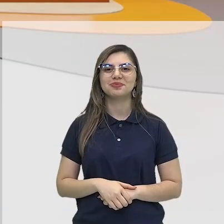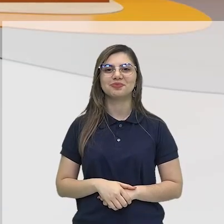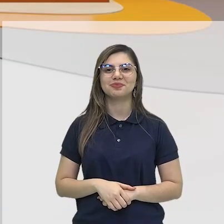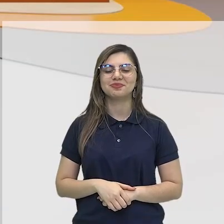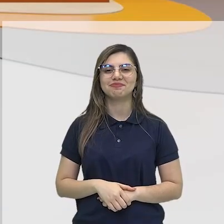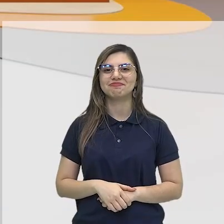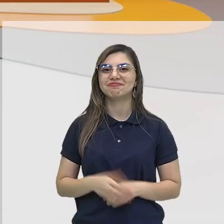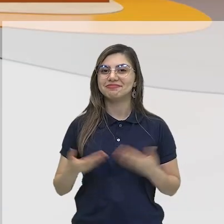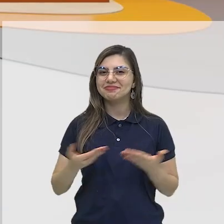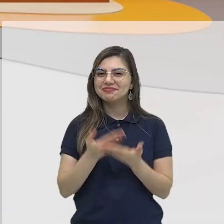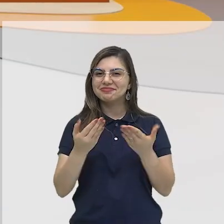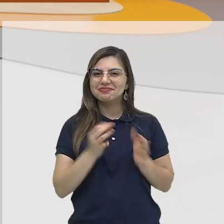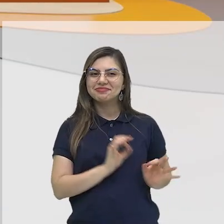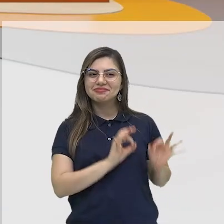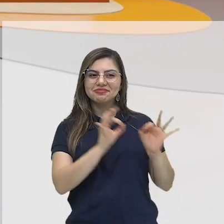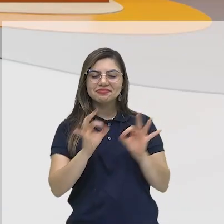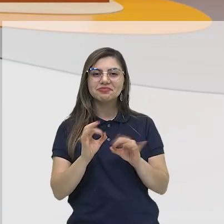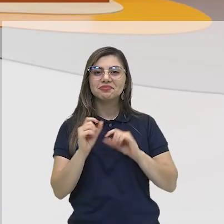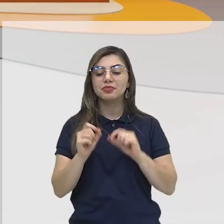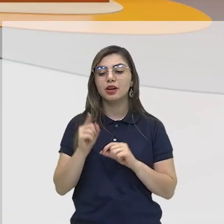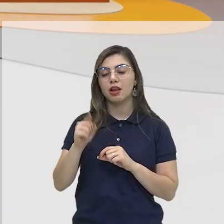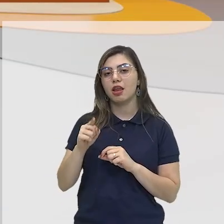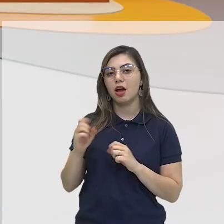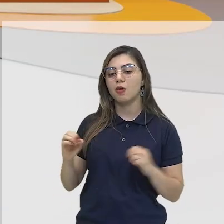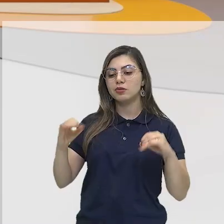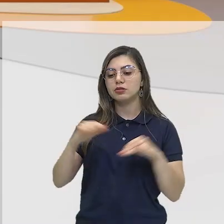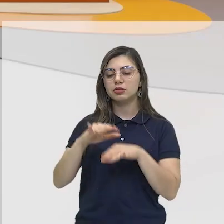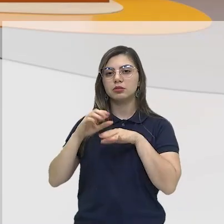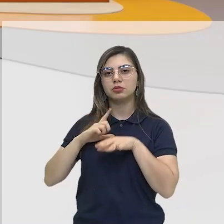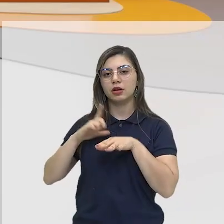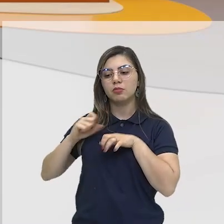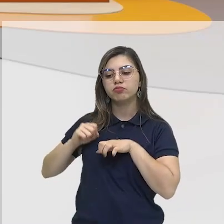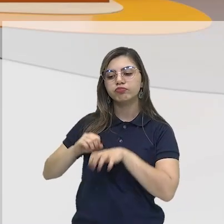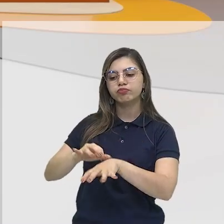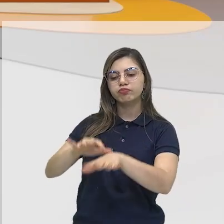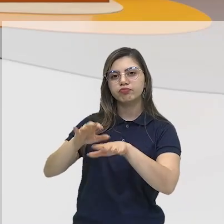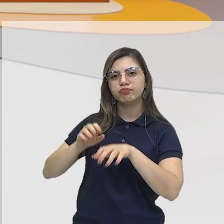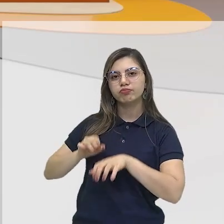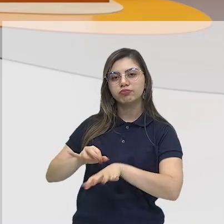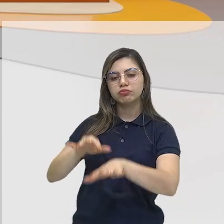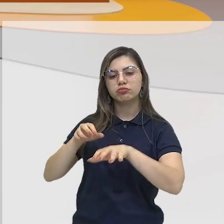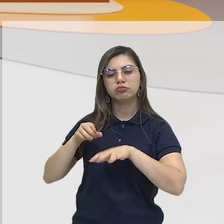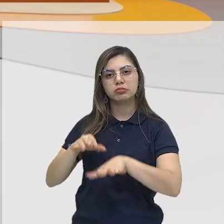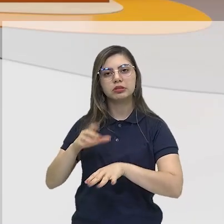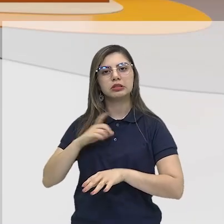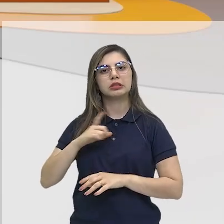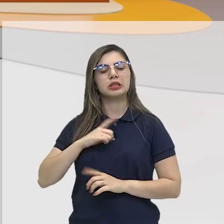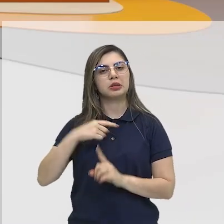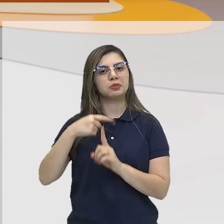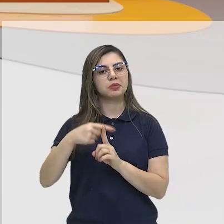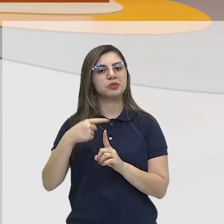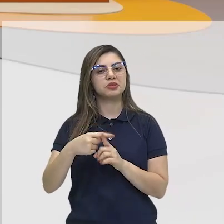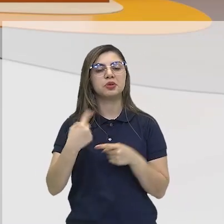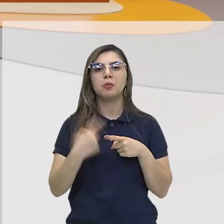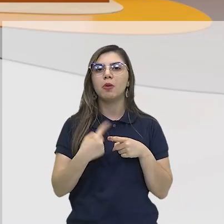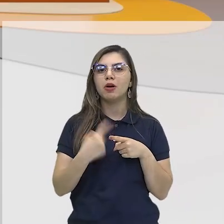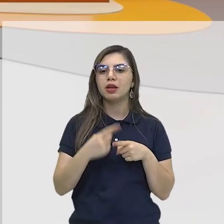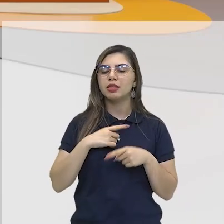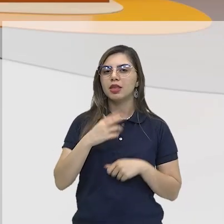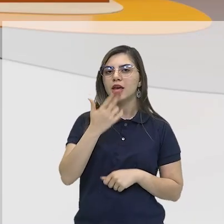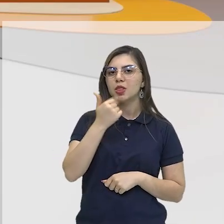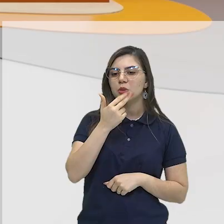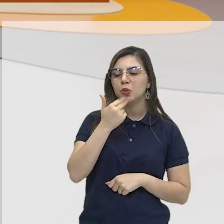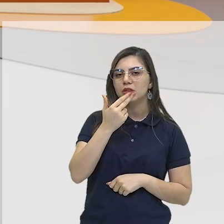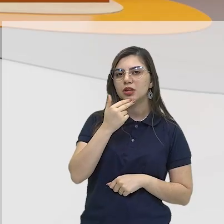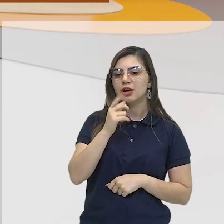Então, vocês puderam acompanhar essa corrente marítima e que ela traz ali essa vantagem de trazer essa fertilidade, esses